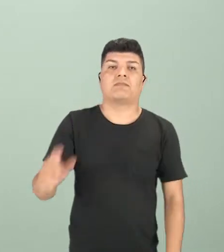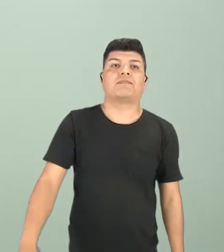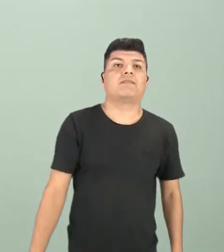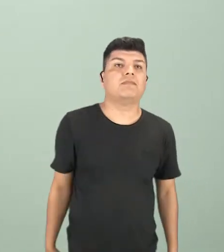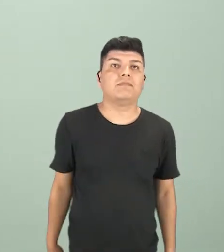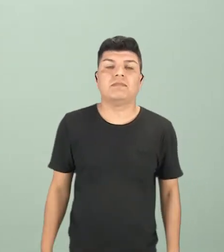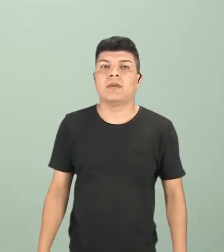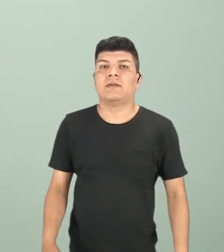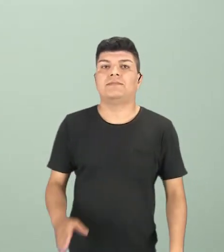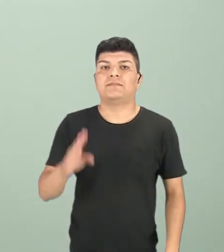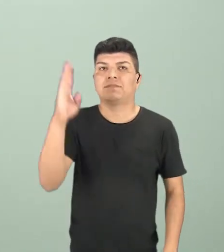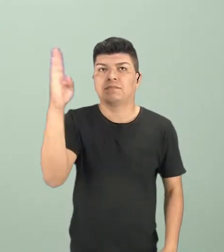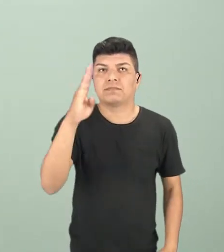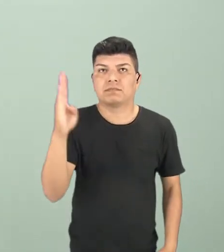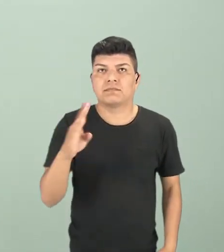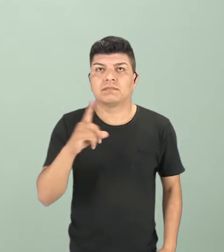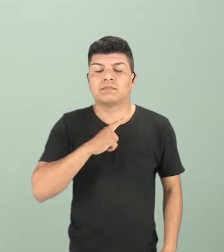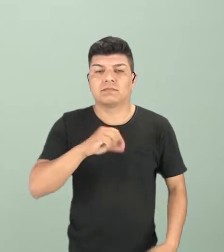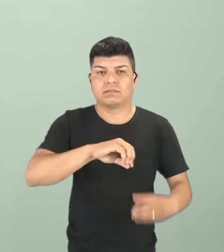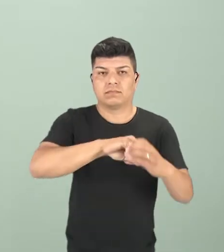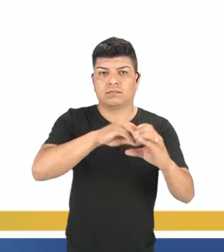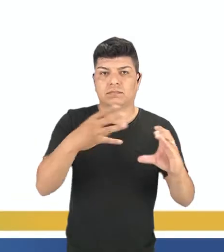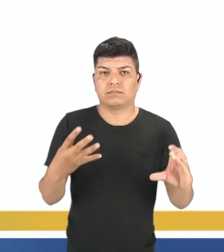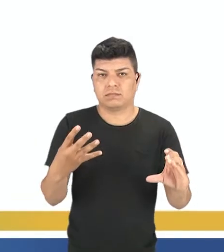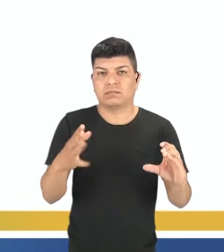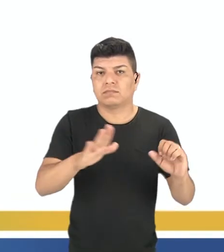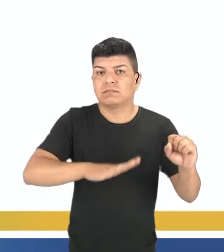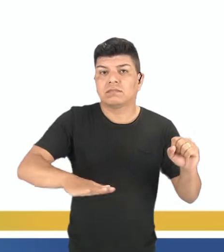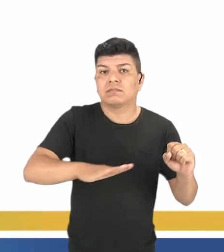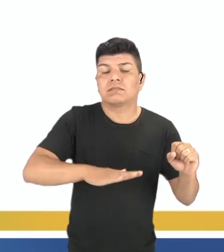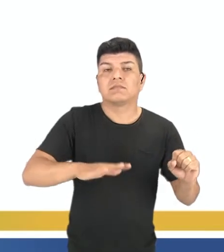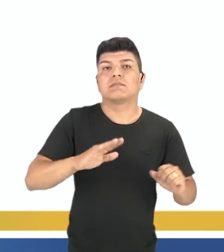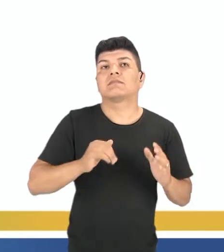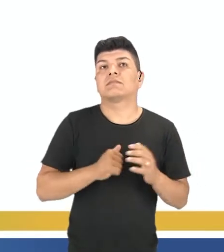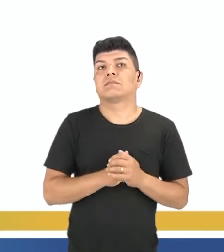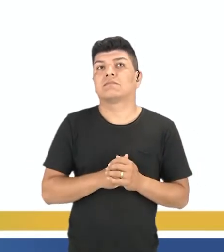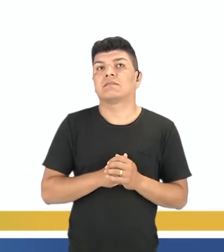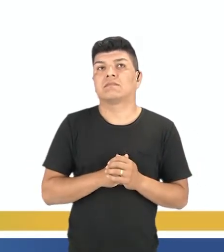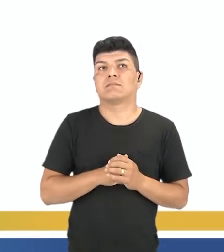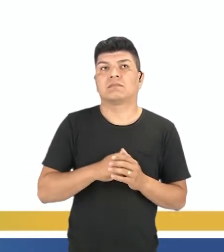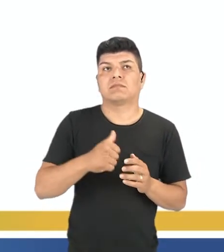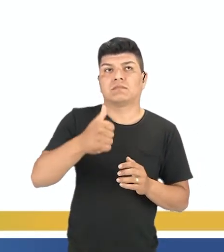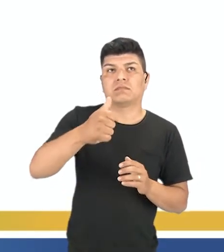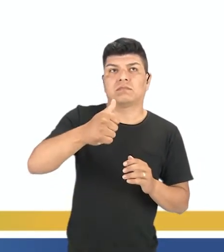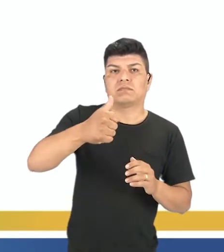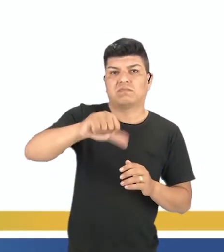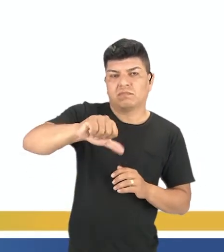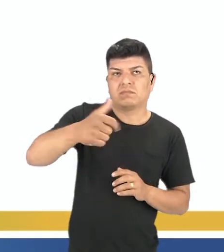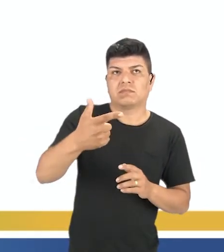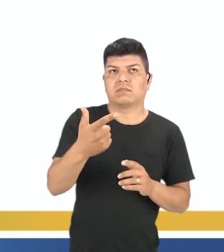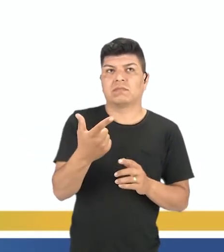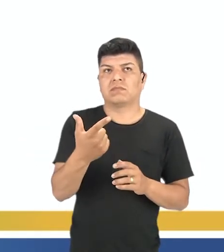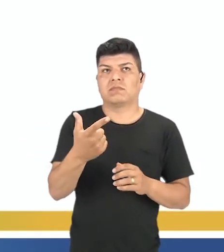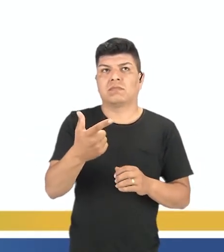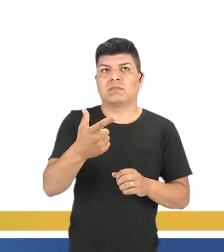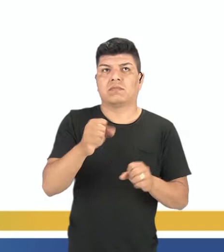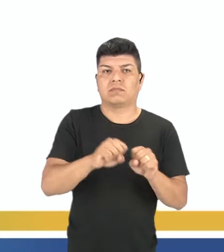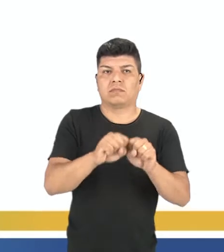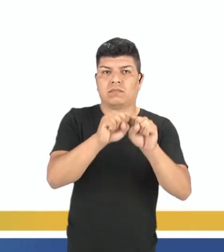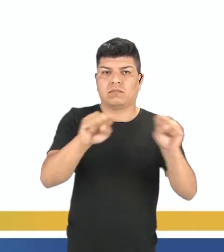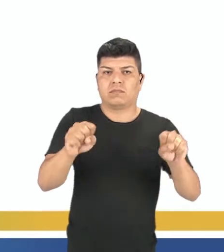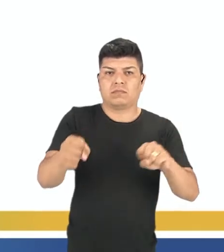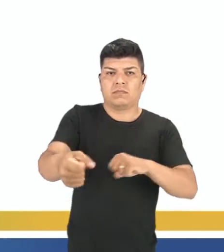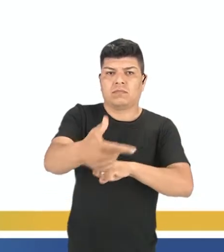Aqui no Brasil, nós temos as características básicas, né? A crise do sistema colonial ela chega bem anterior